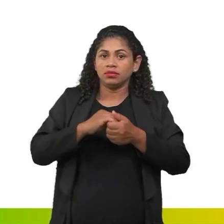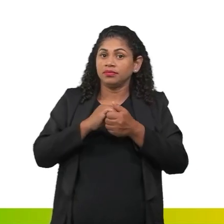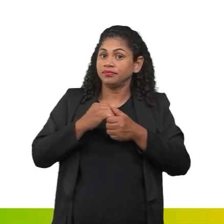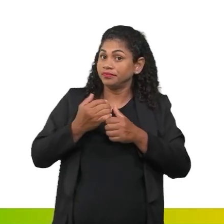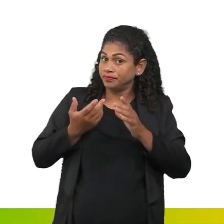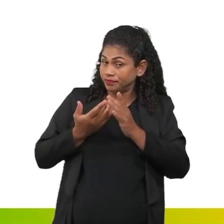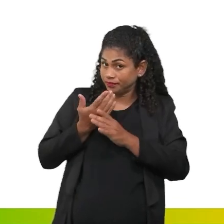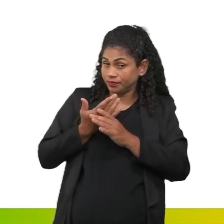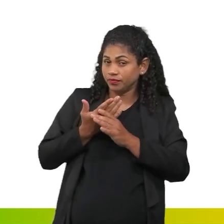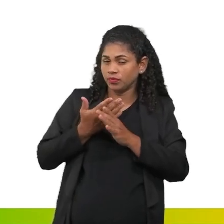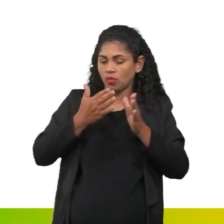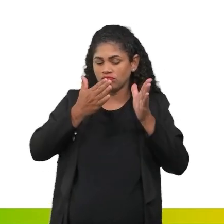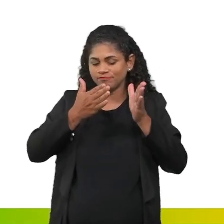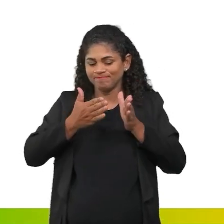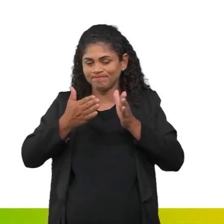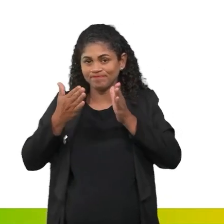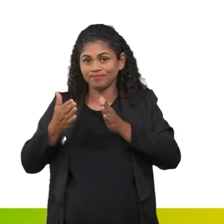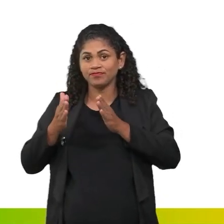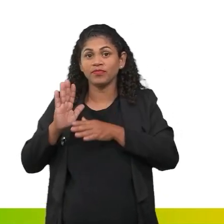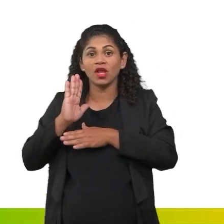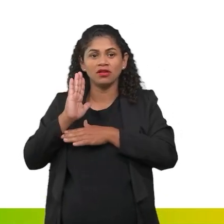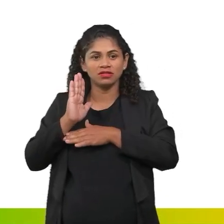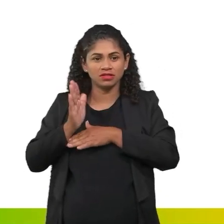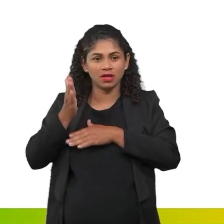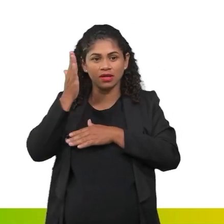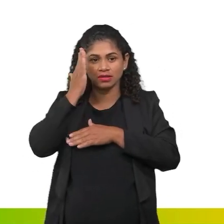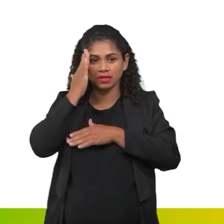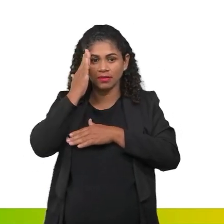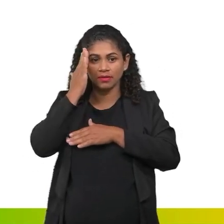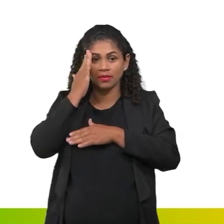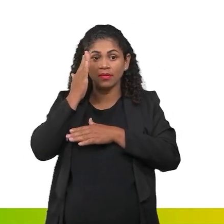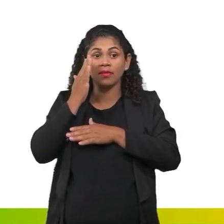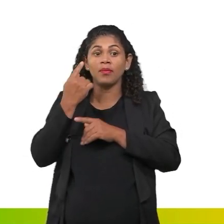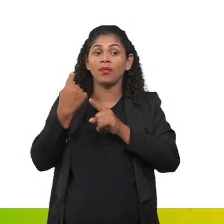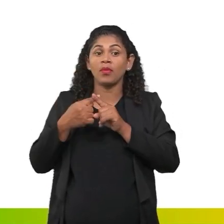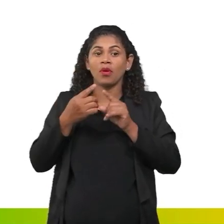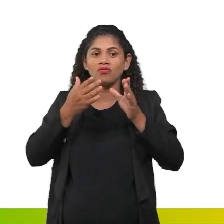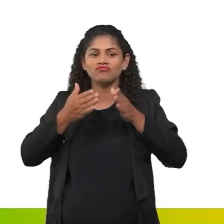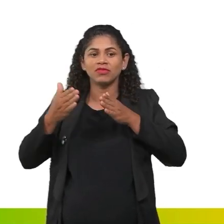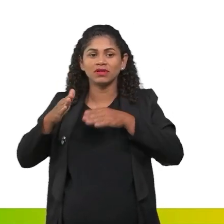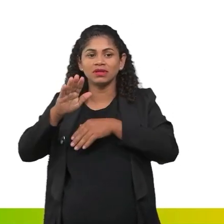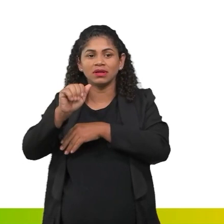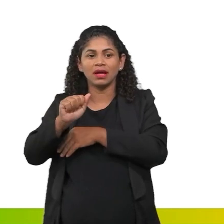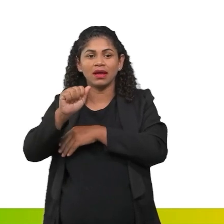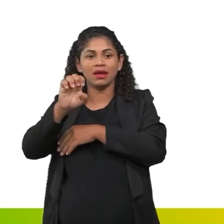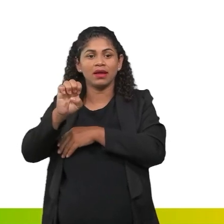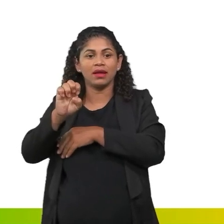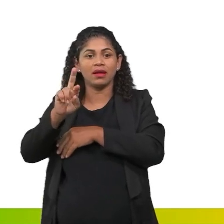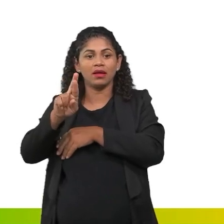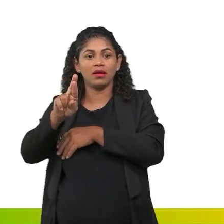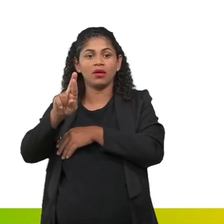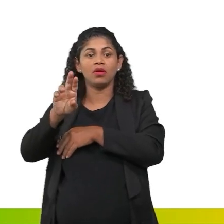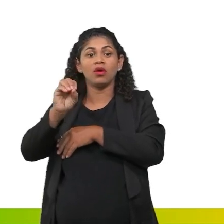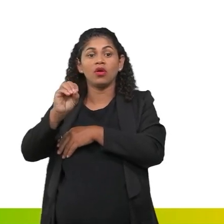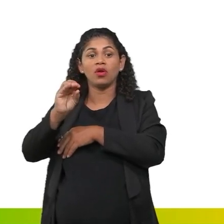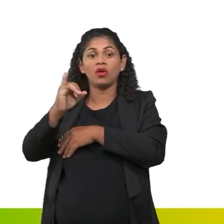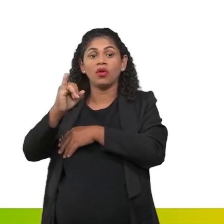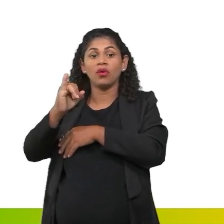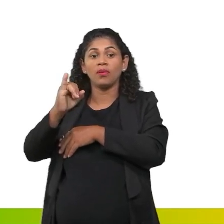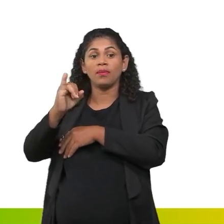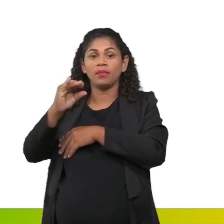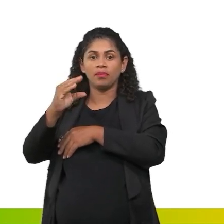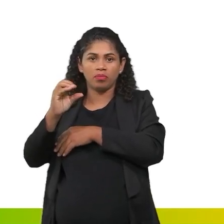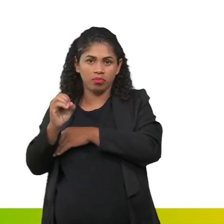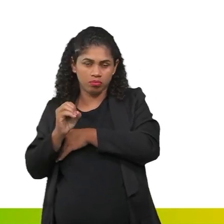processo aeróbico. Então, a gente já encontrou aqui o primeiro erro, gente. Porque a fermentação é um processo anaeróbico, que